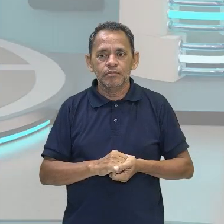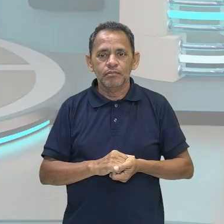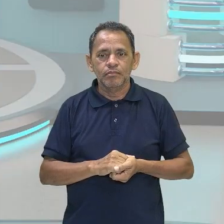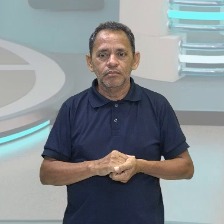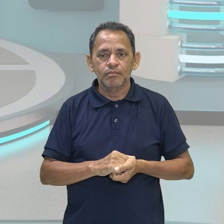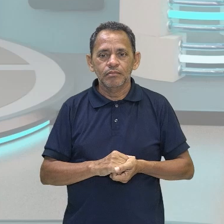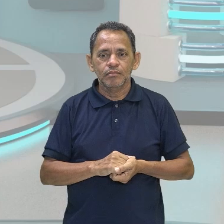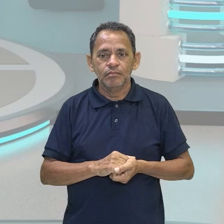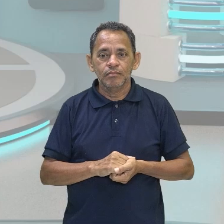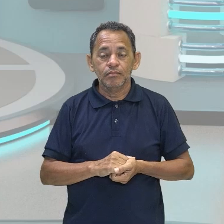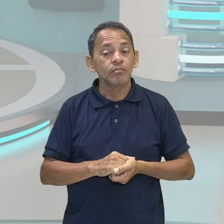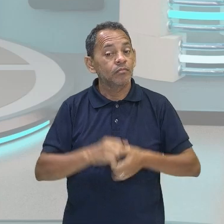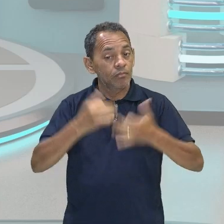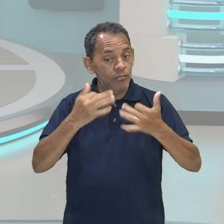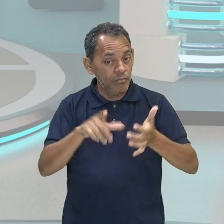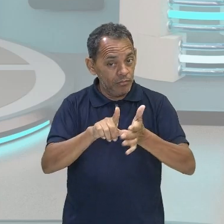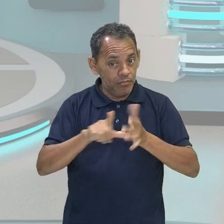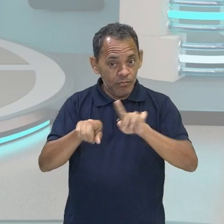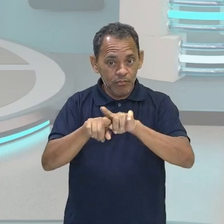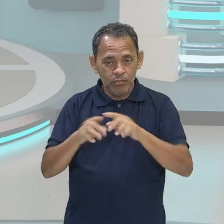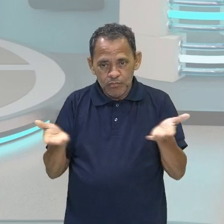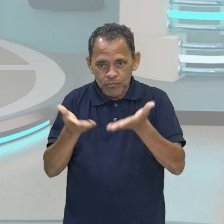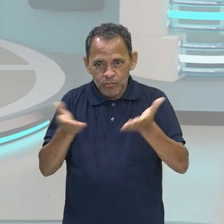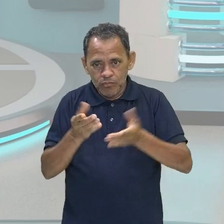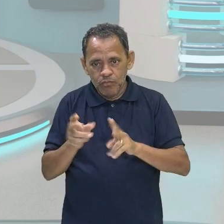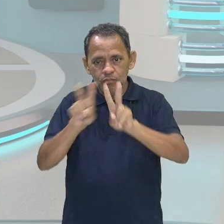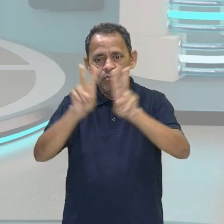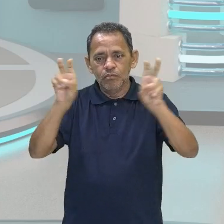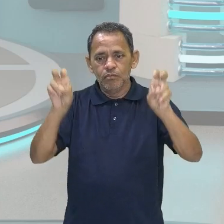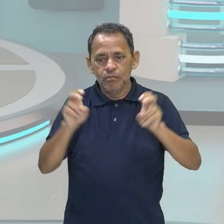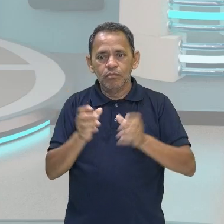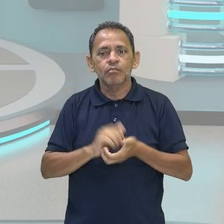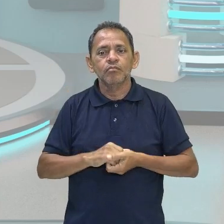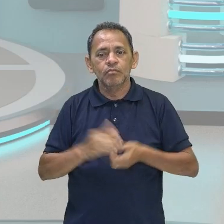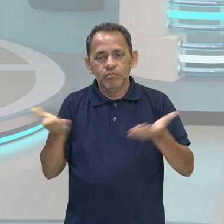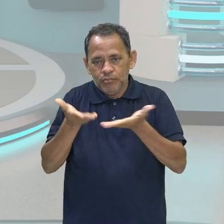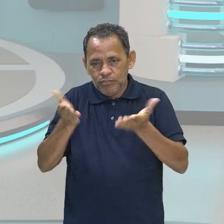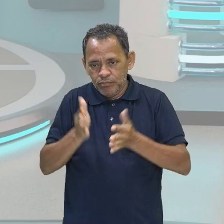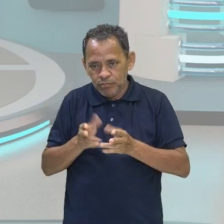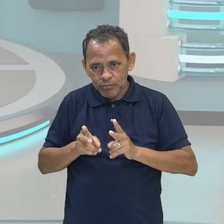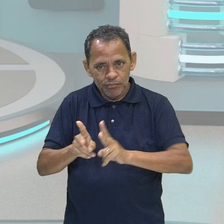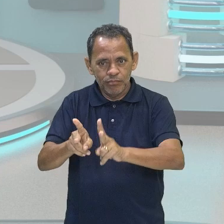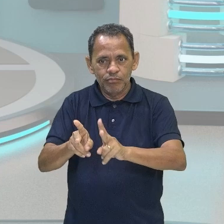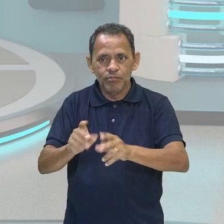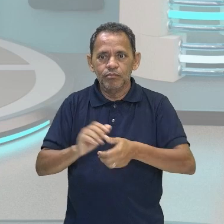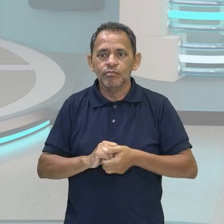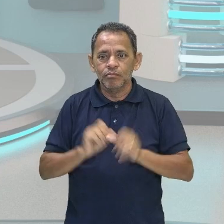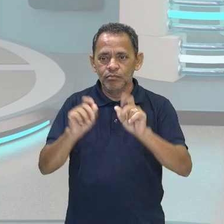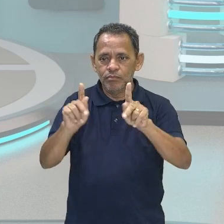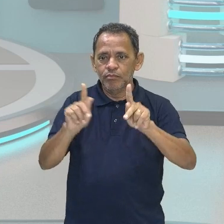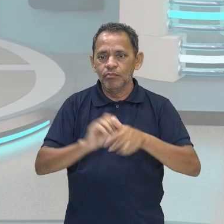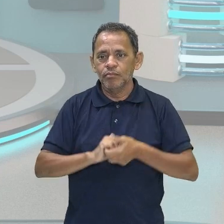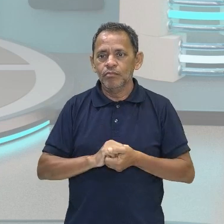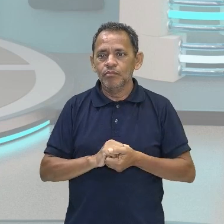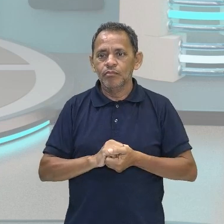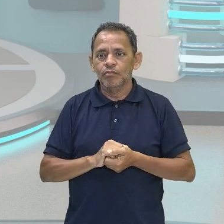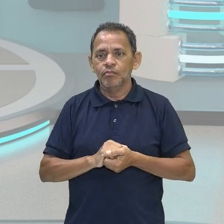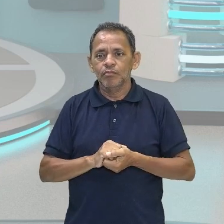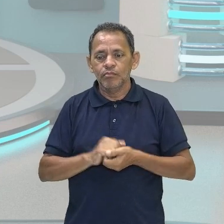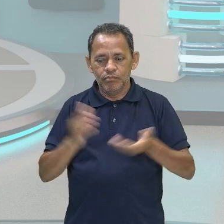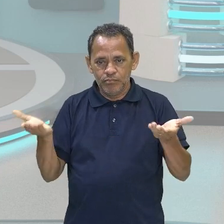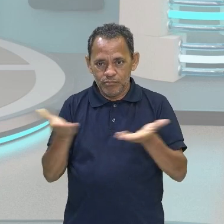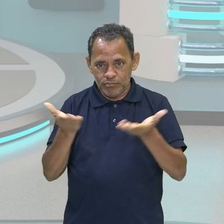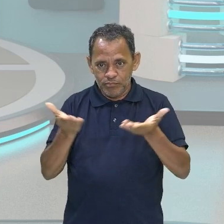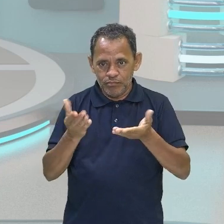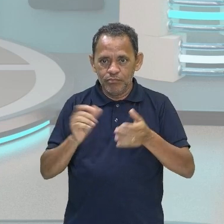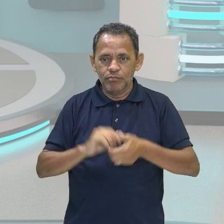E como falei para vocês, né? Hoje nós vamos falar sobre presente contínuo, ok? Present